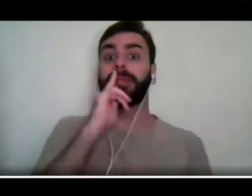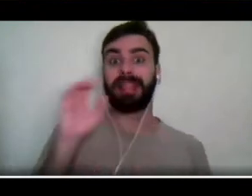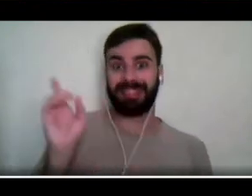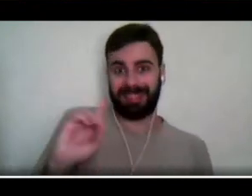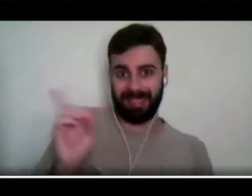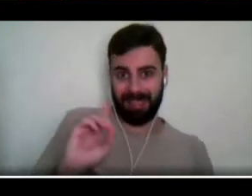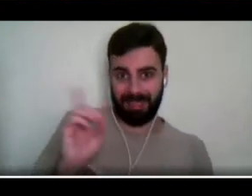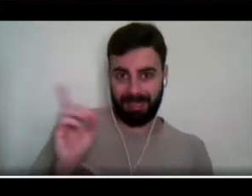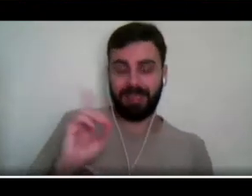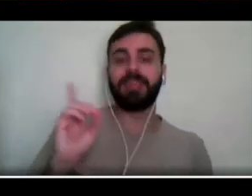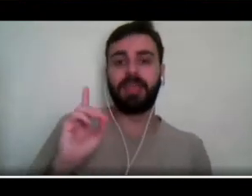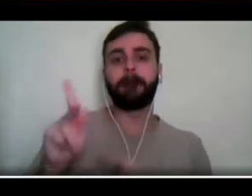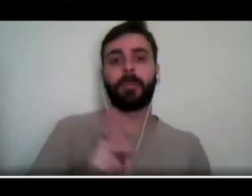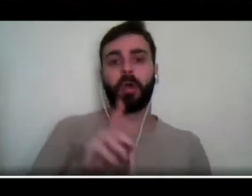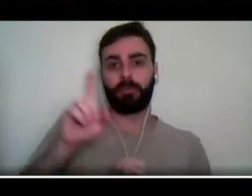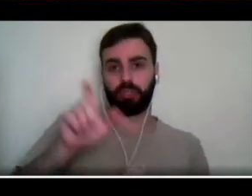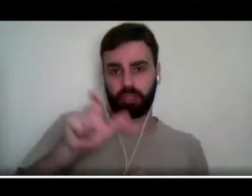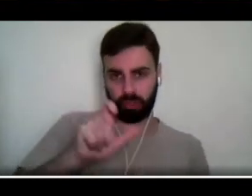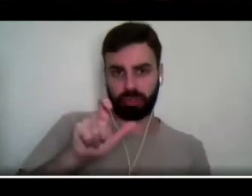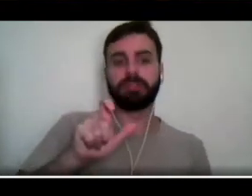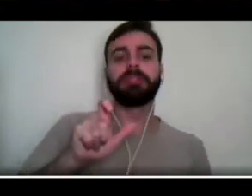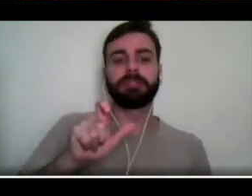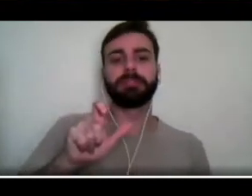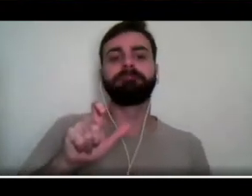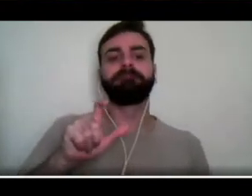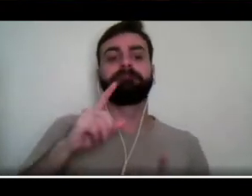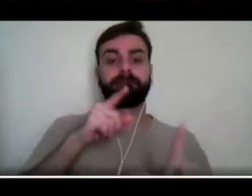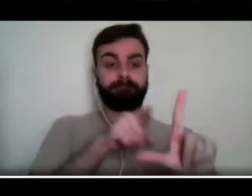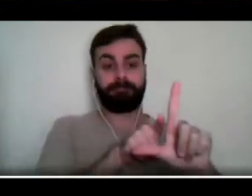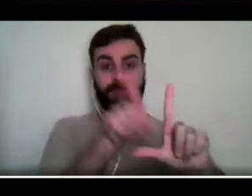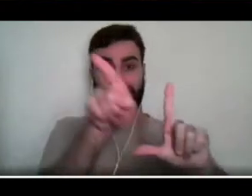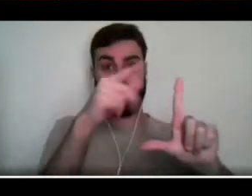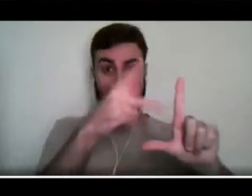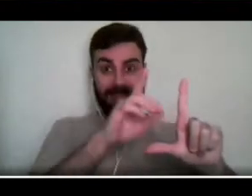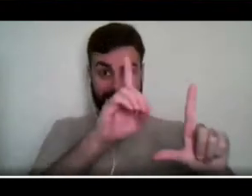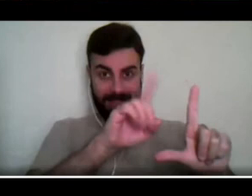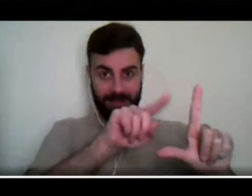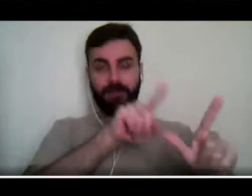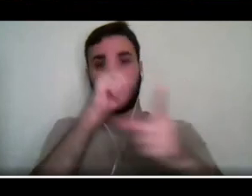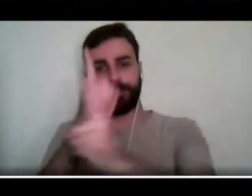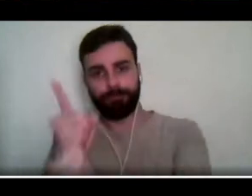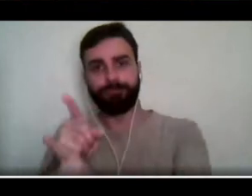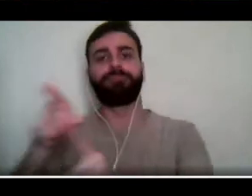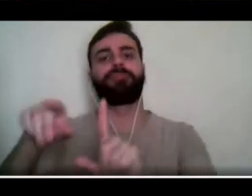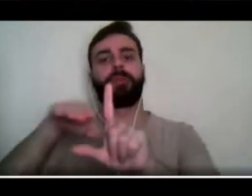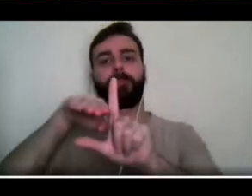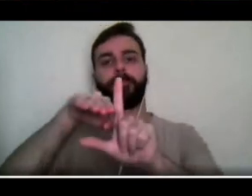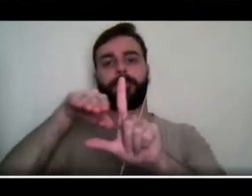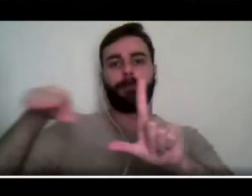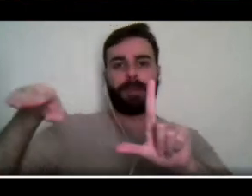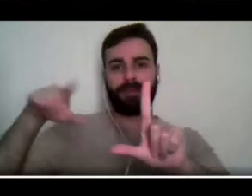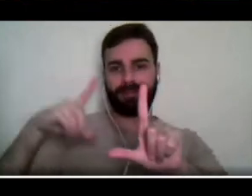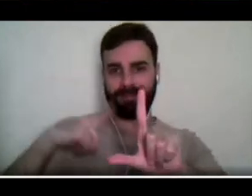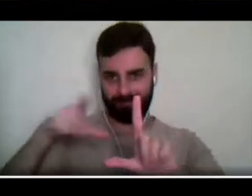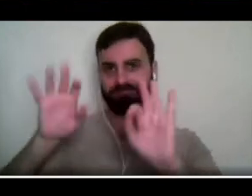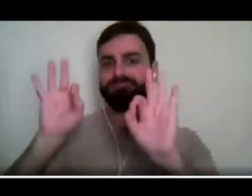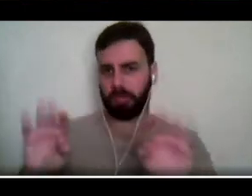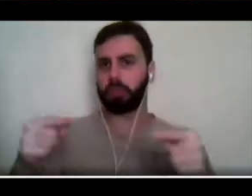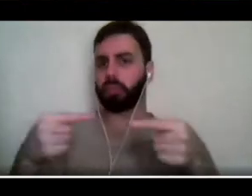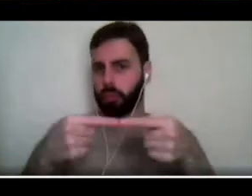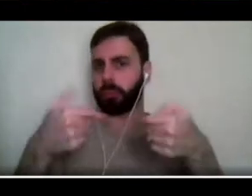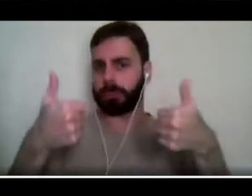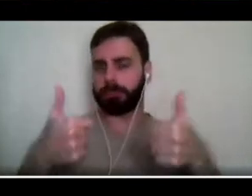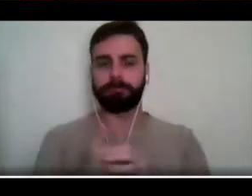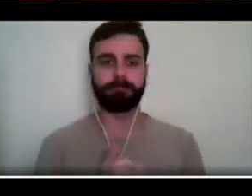isso aqui está coerente, né? E a aceleração em x